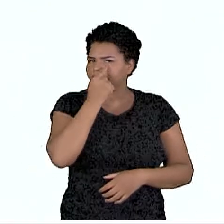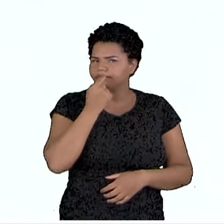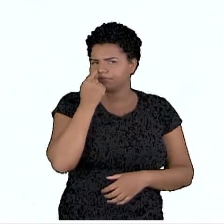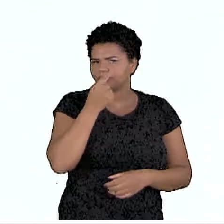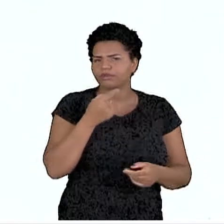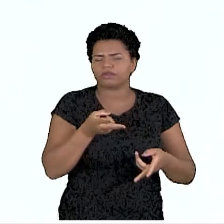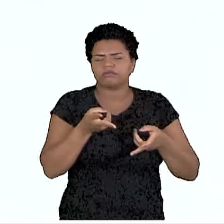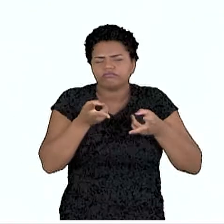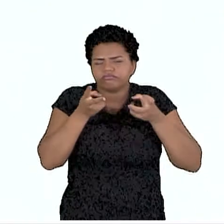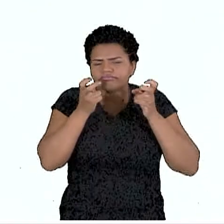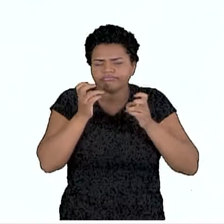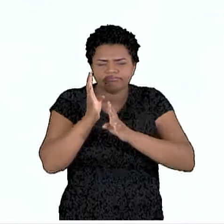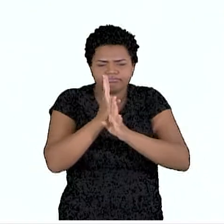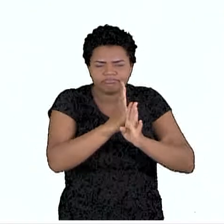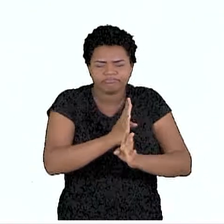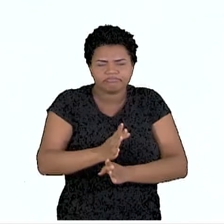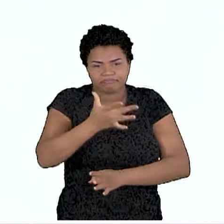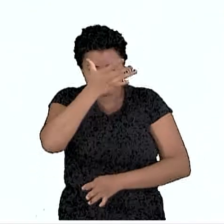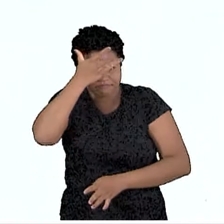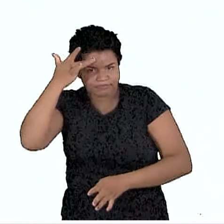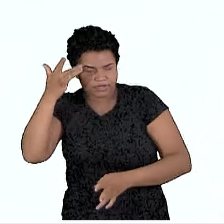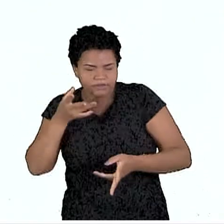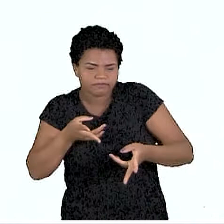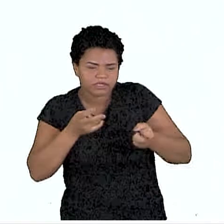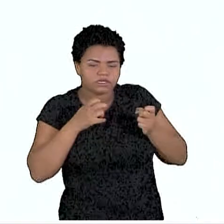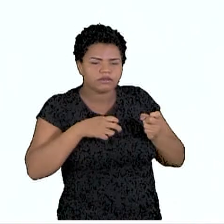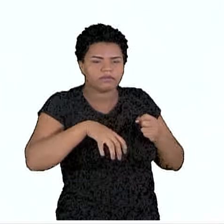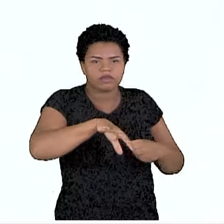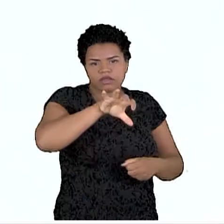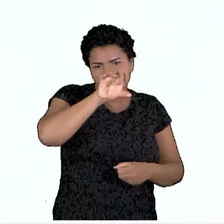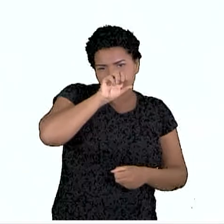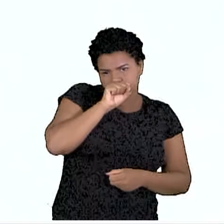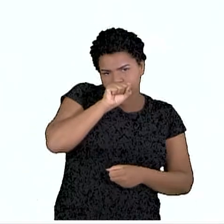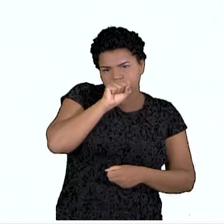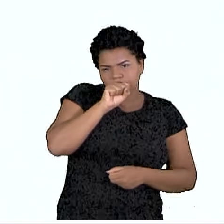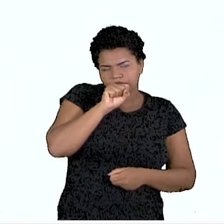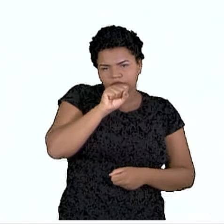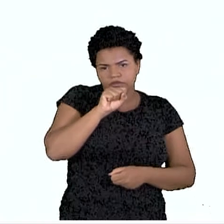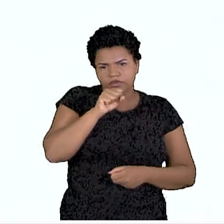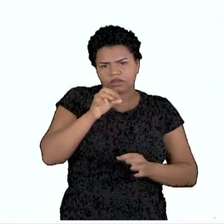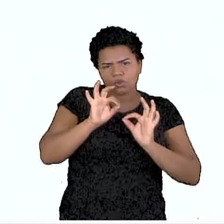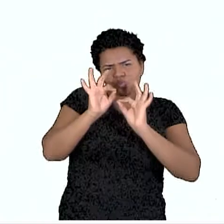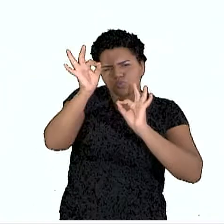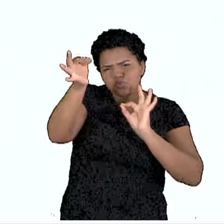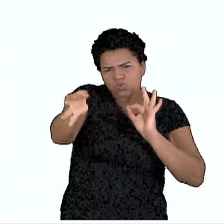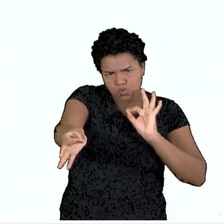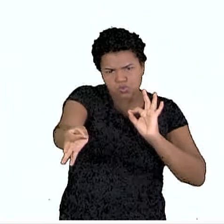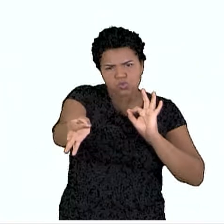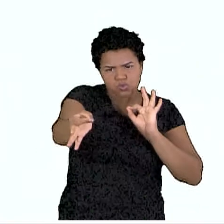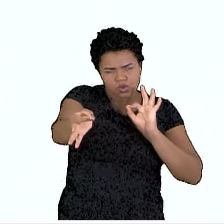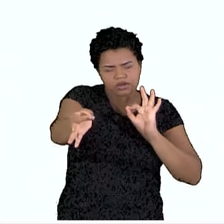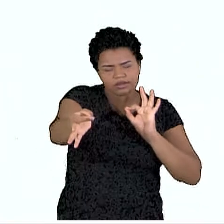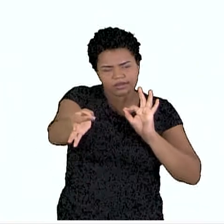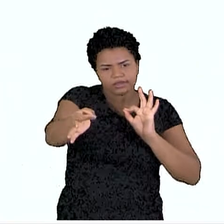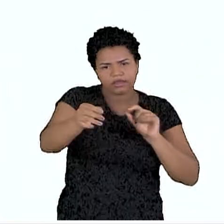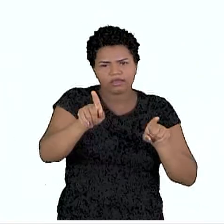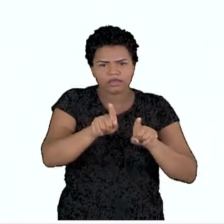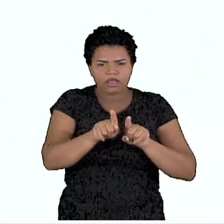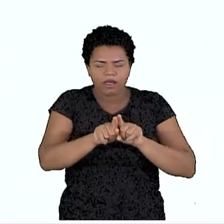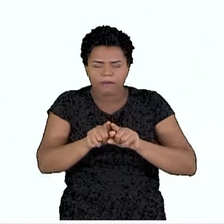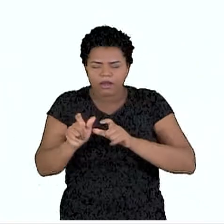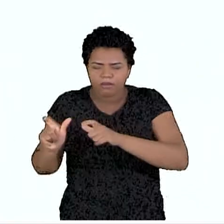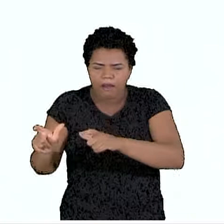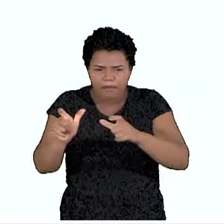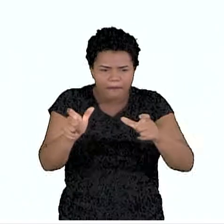consegue identificar pessoas, perceber cheiros que estão bem distantes e até mapear os